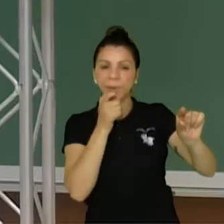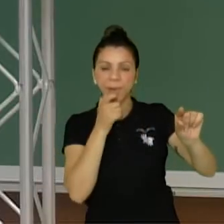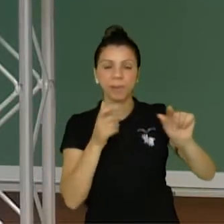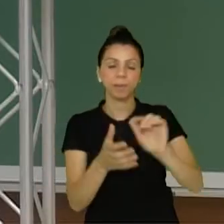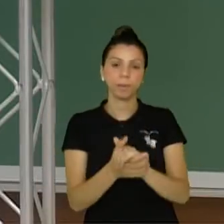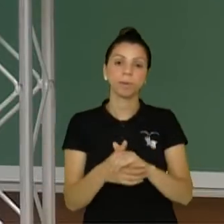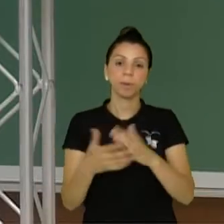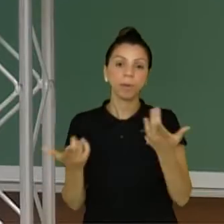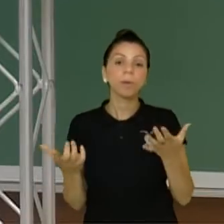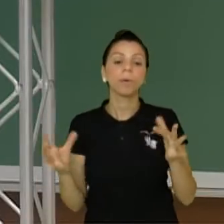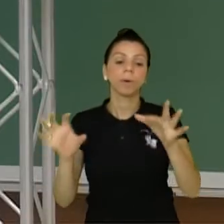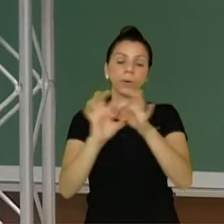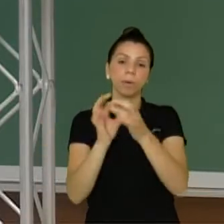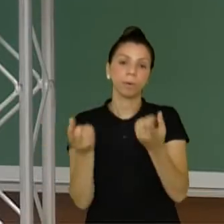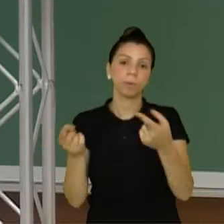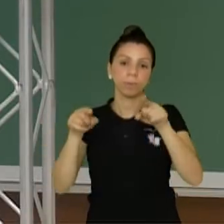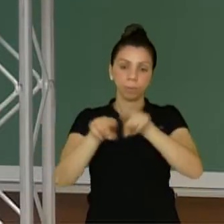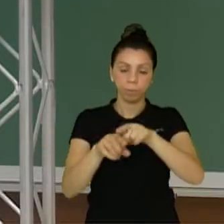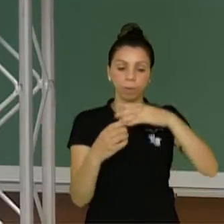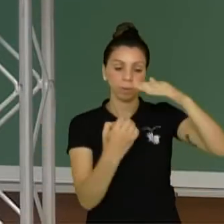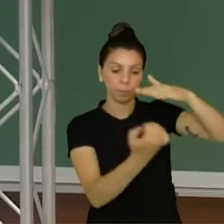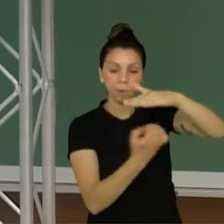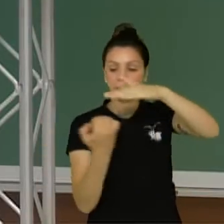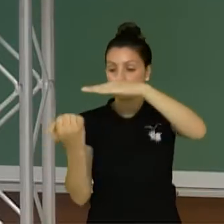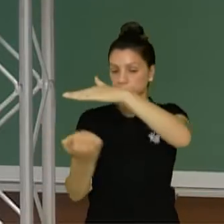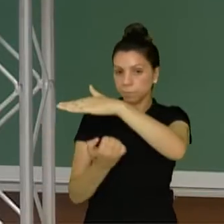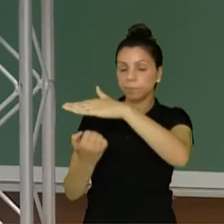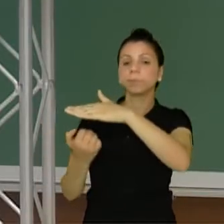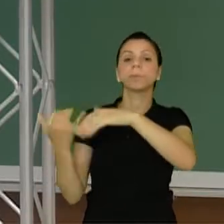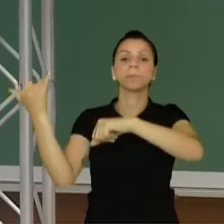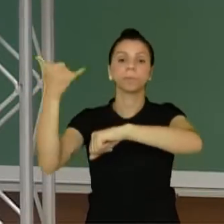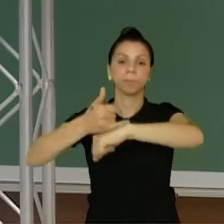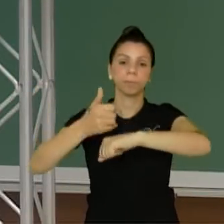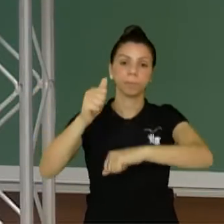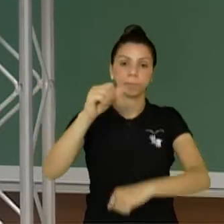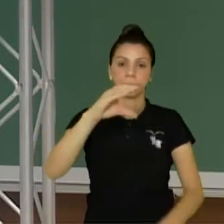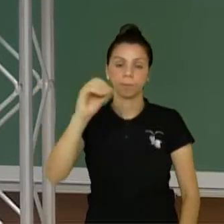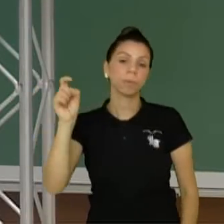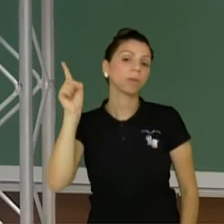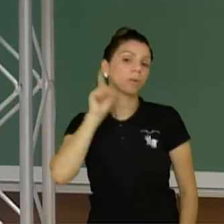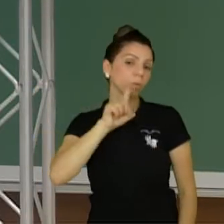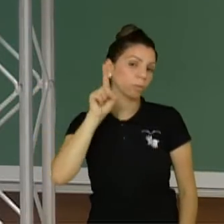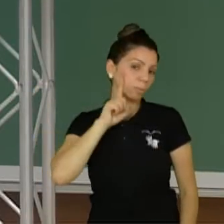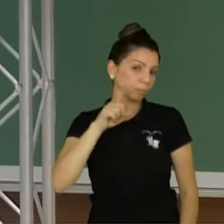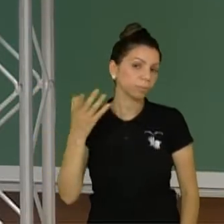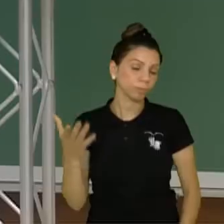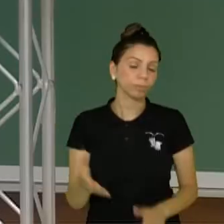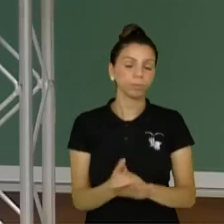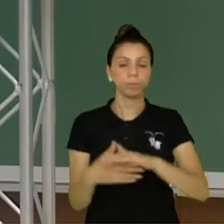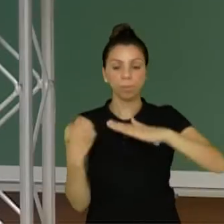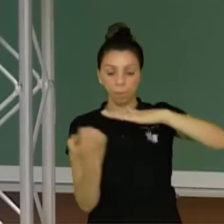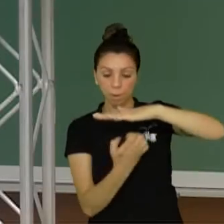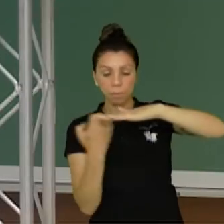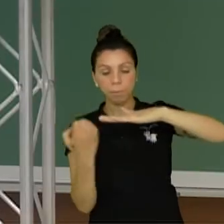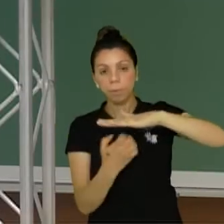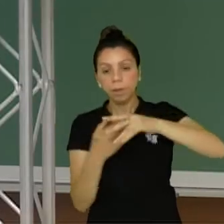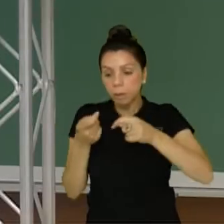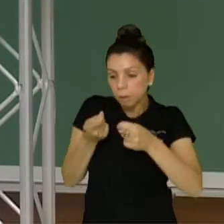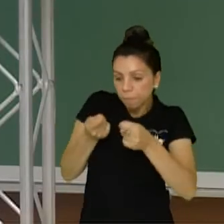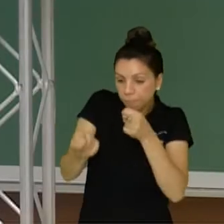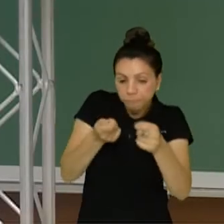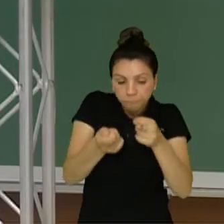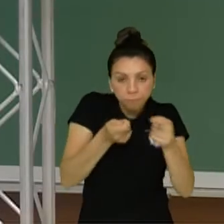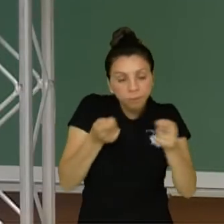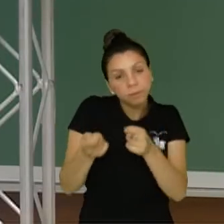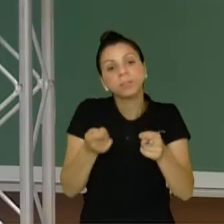a união das corporações, das empresas do aço nos Estados Unidos. Uma grande empresa que vai controlar boa